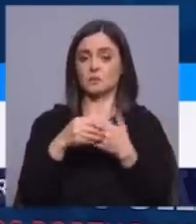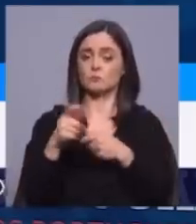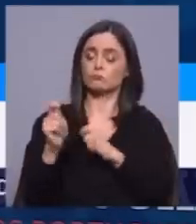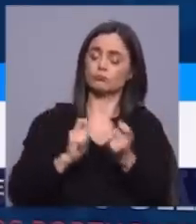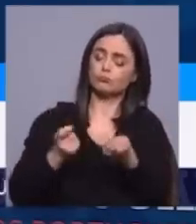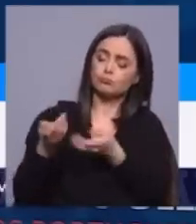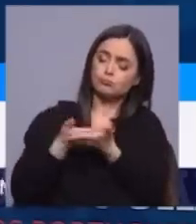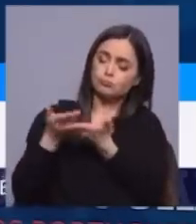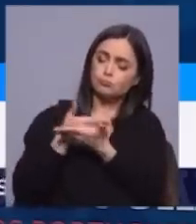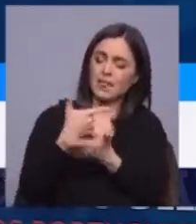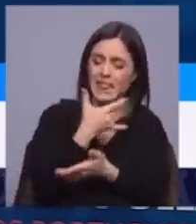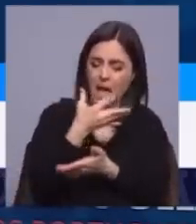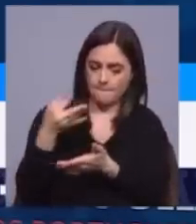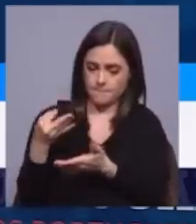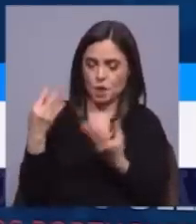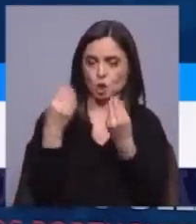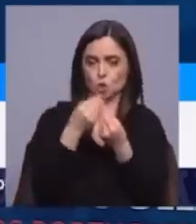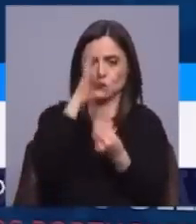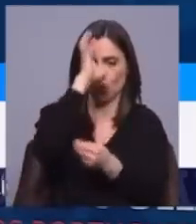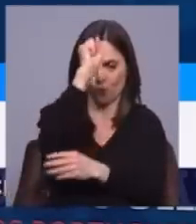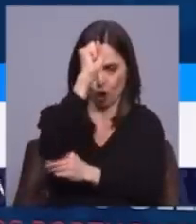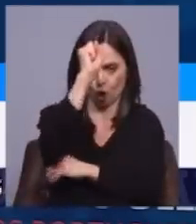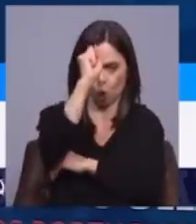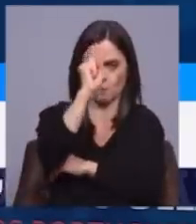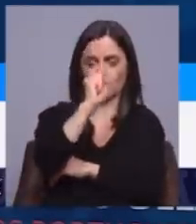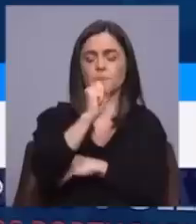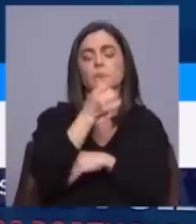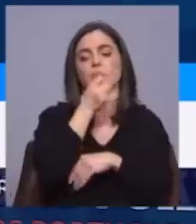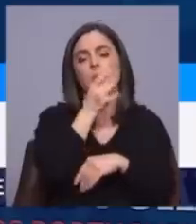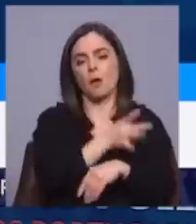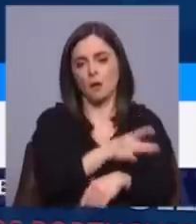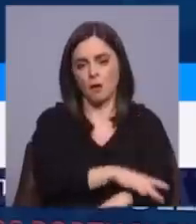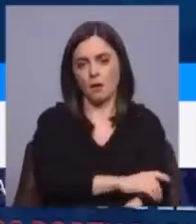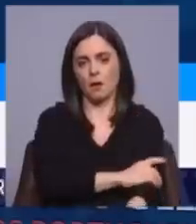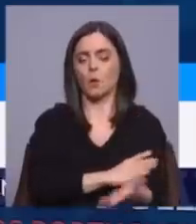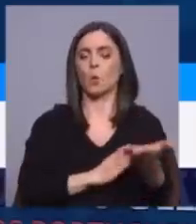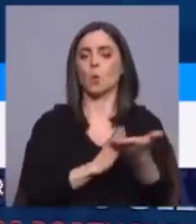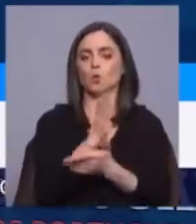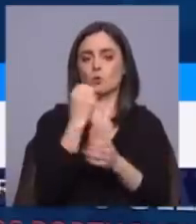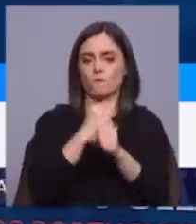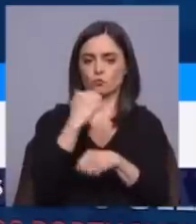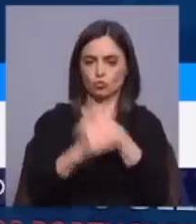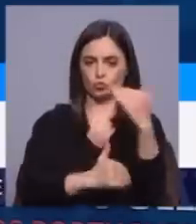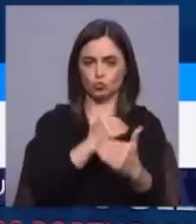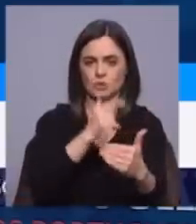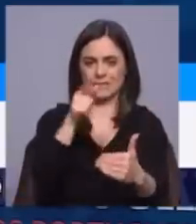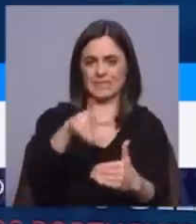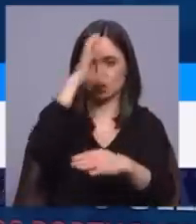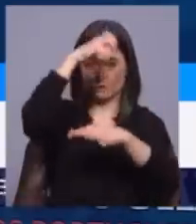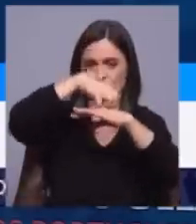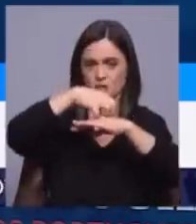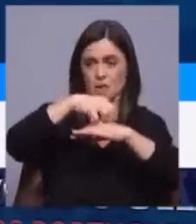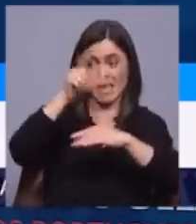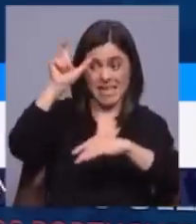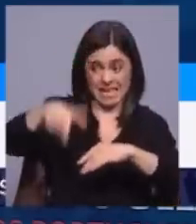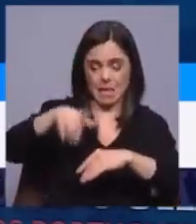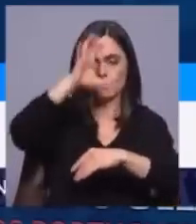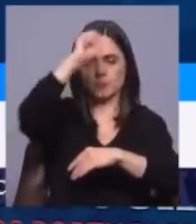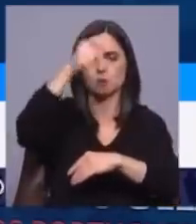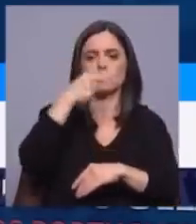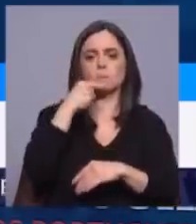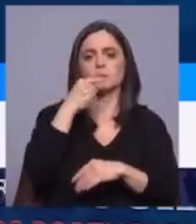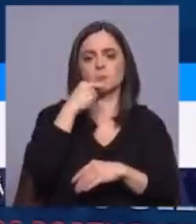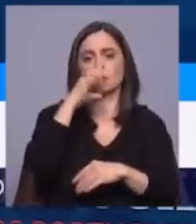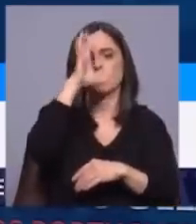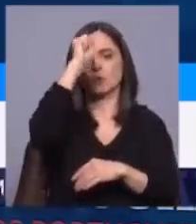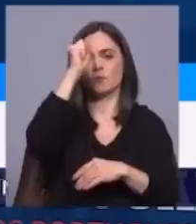Da TAP com o governo se permite manter em funções este ministério e este Ministro percebemos que temos